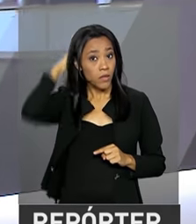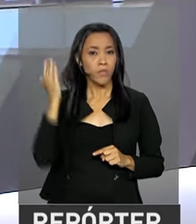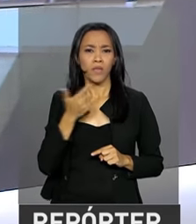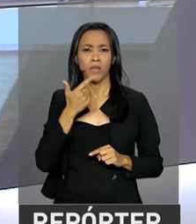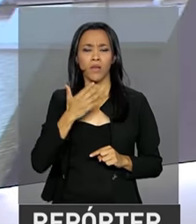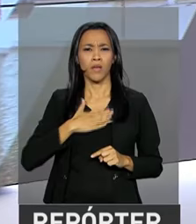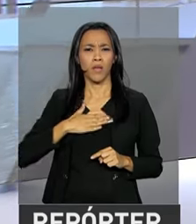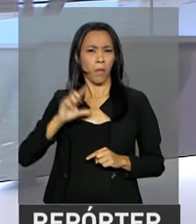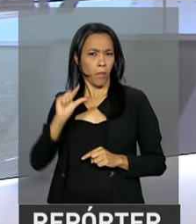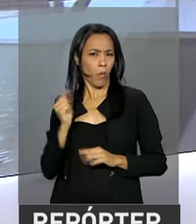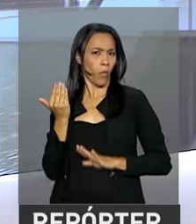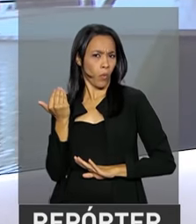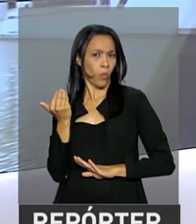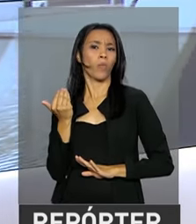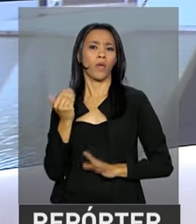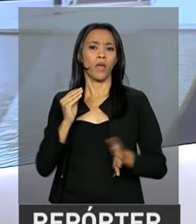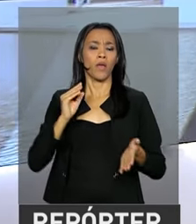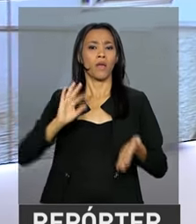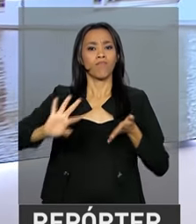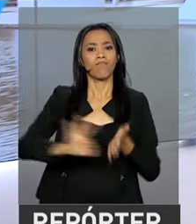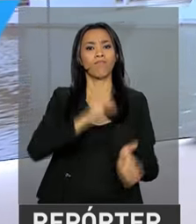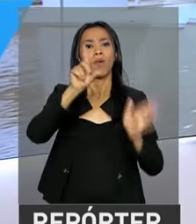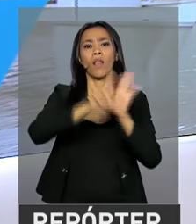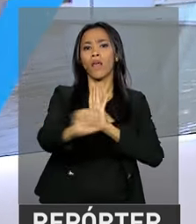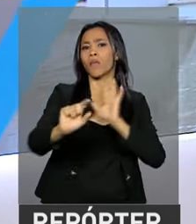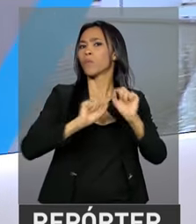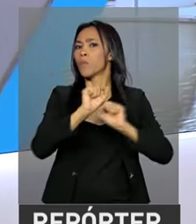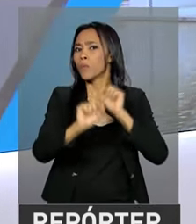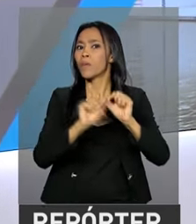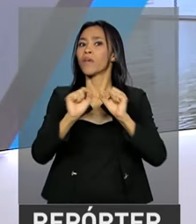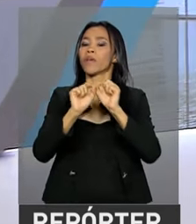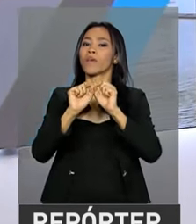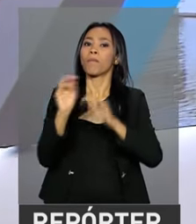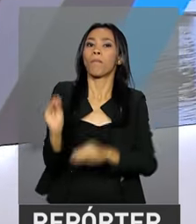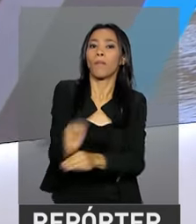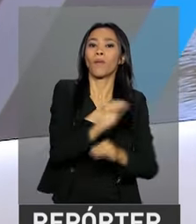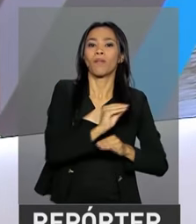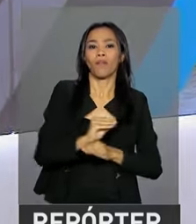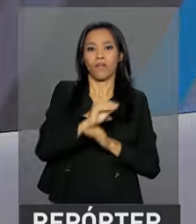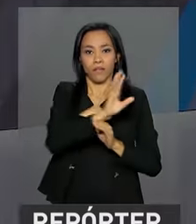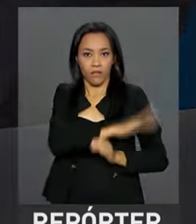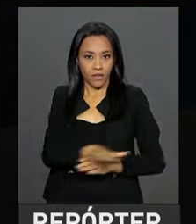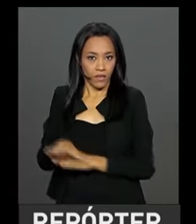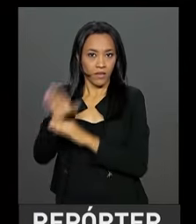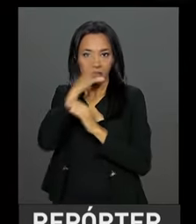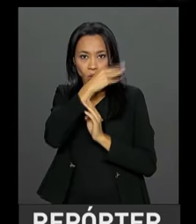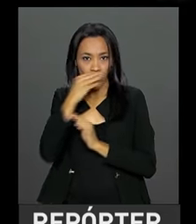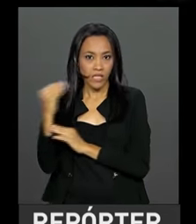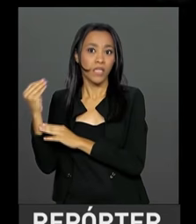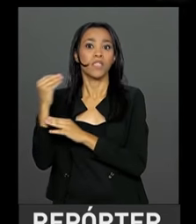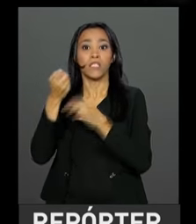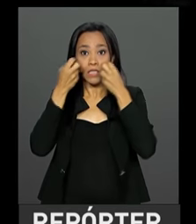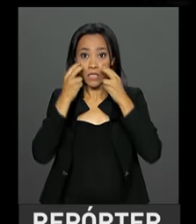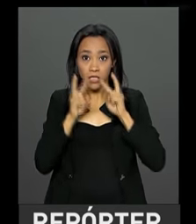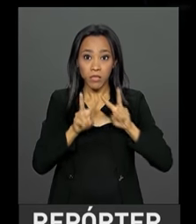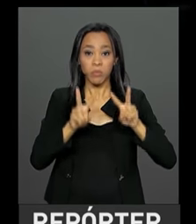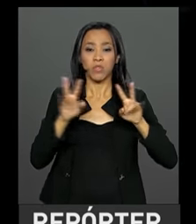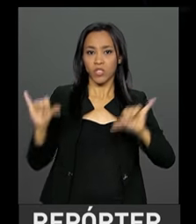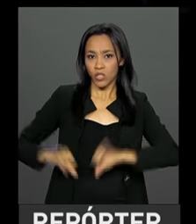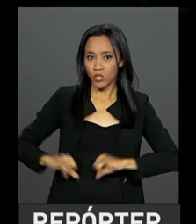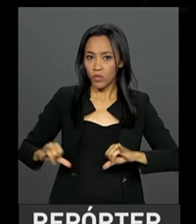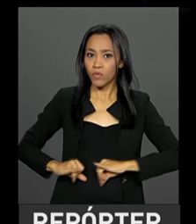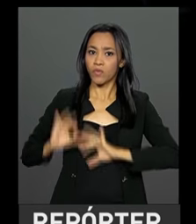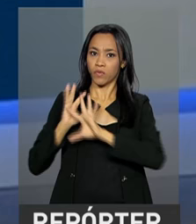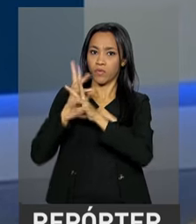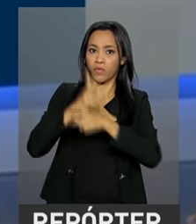agora há pouco a lei que amplia a proteção para crianças e adolescentes vítimas e testemunhas de violência